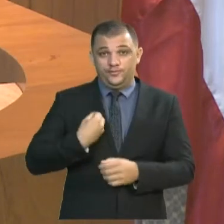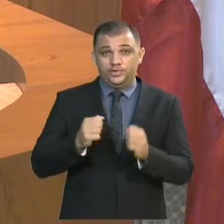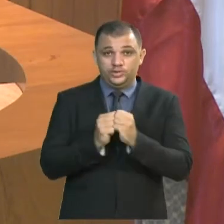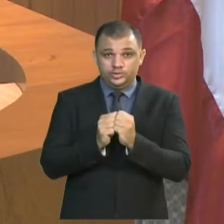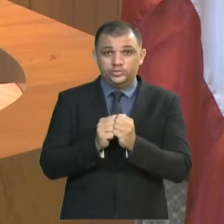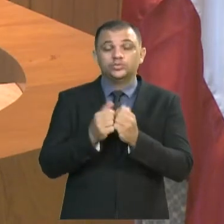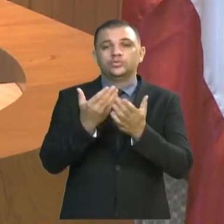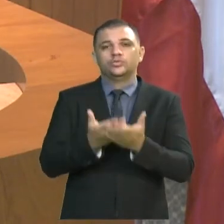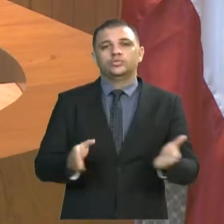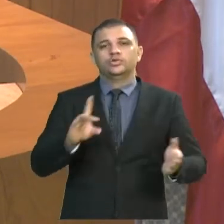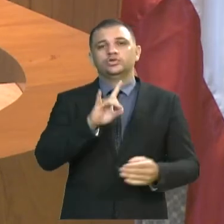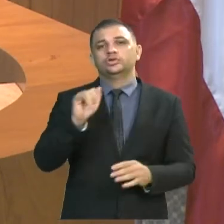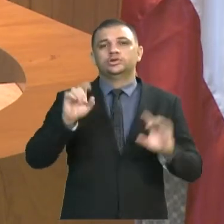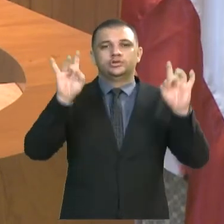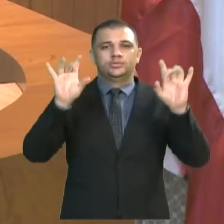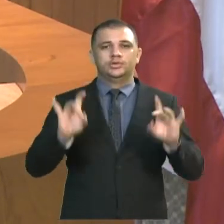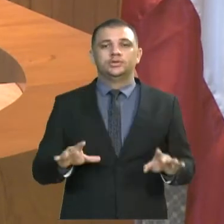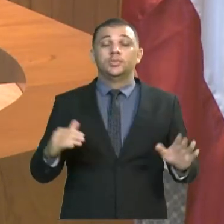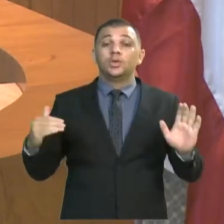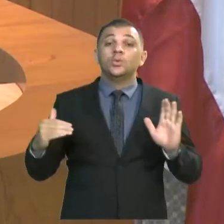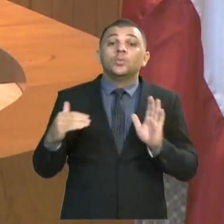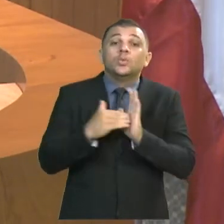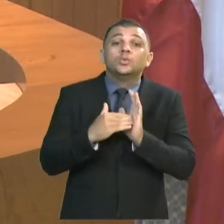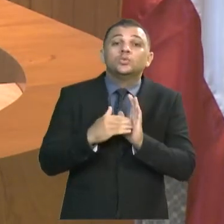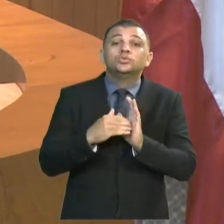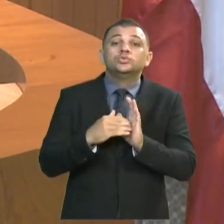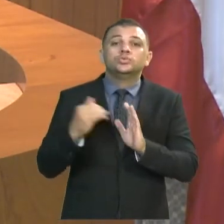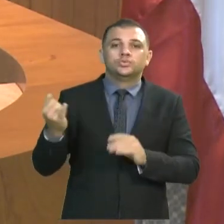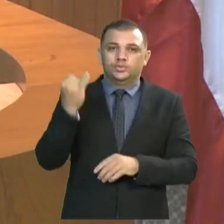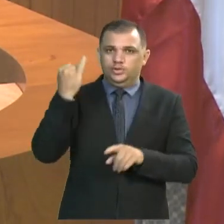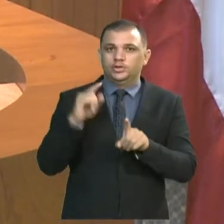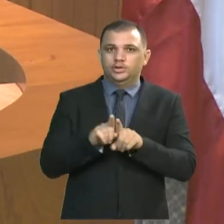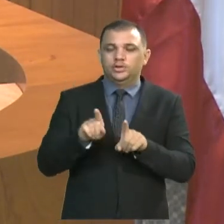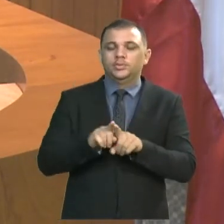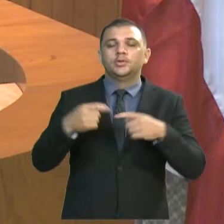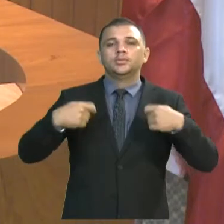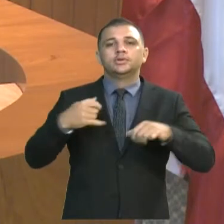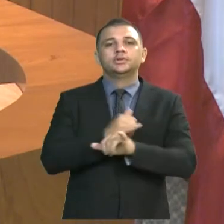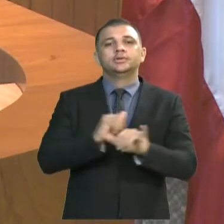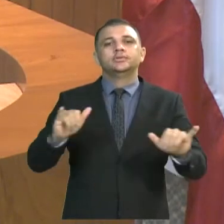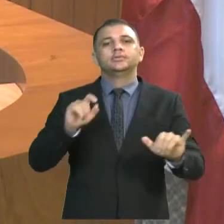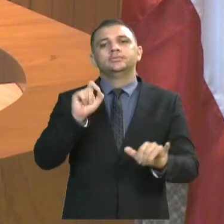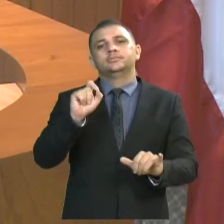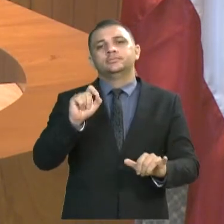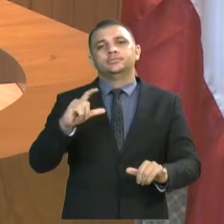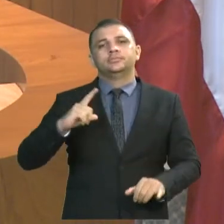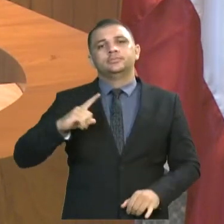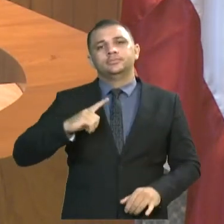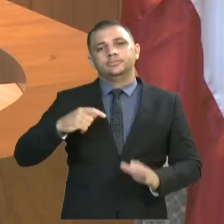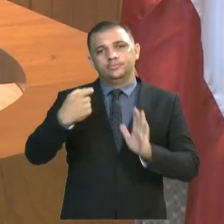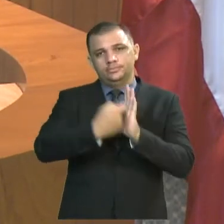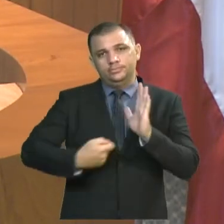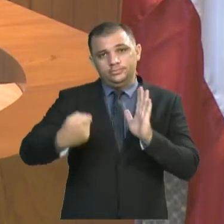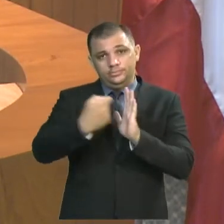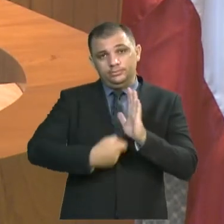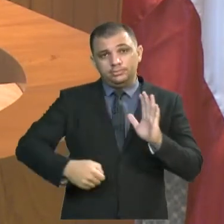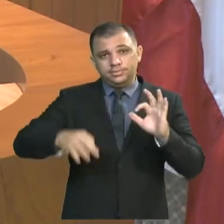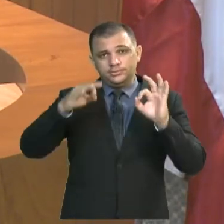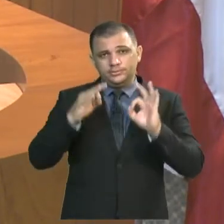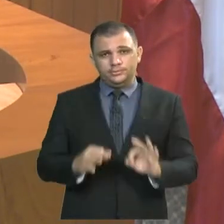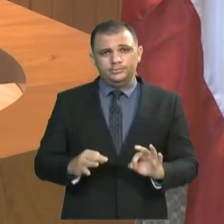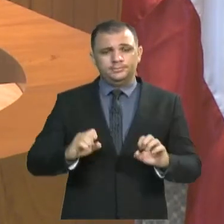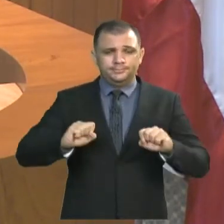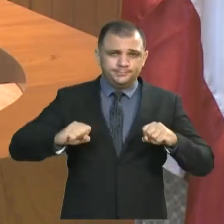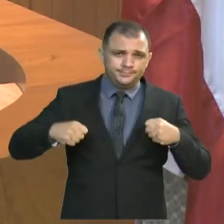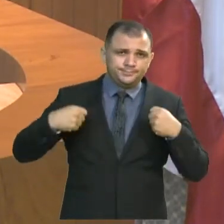especial. E por último, senhor presidente, não menos importante, eu quero anunciar que nós temos aí uma luta ferrenha,